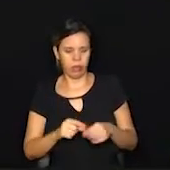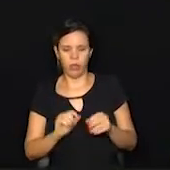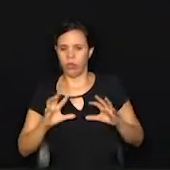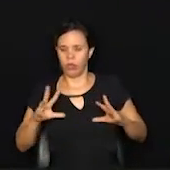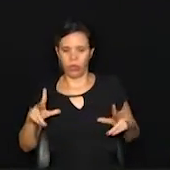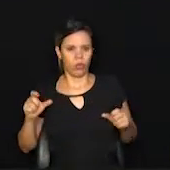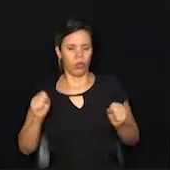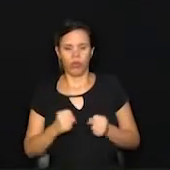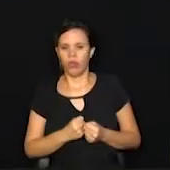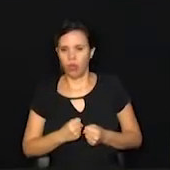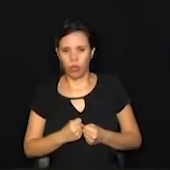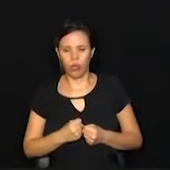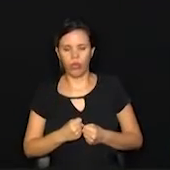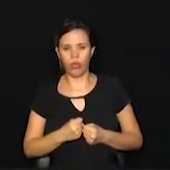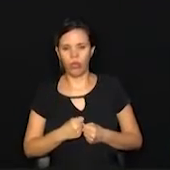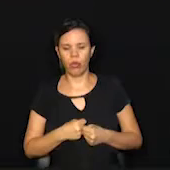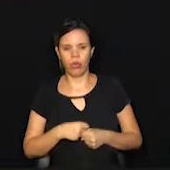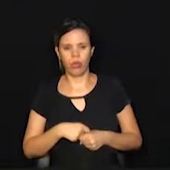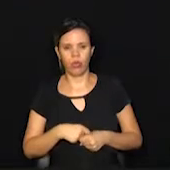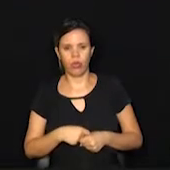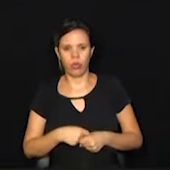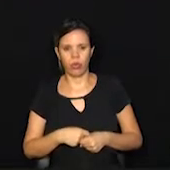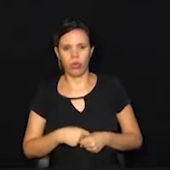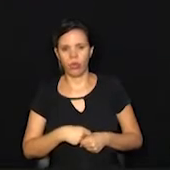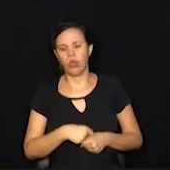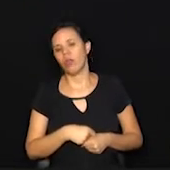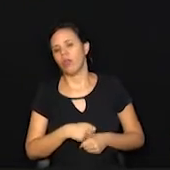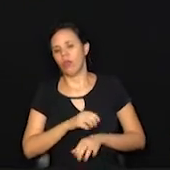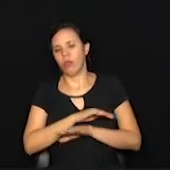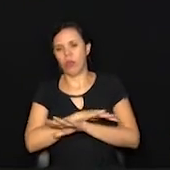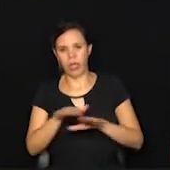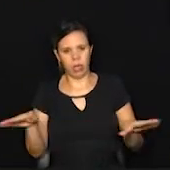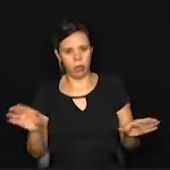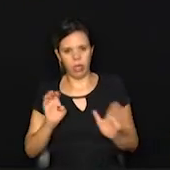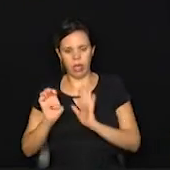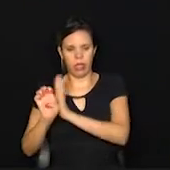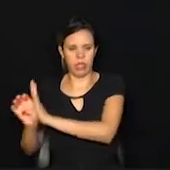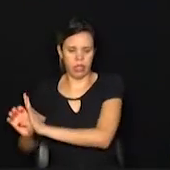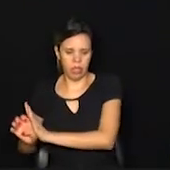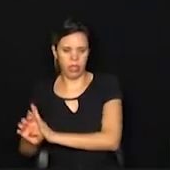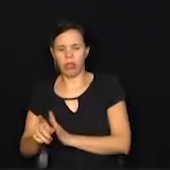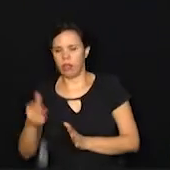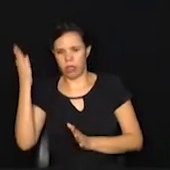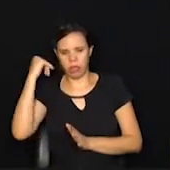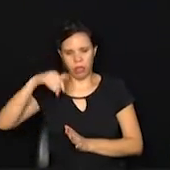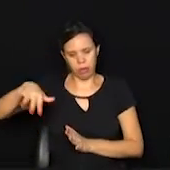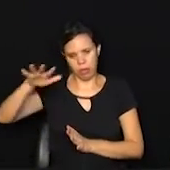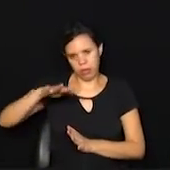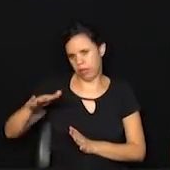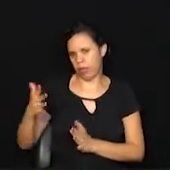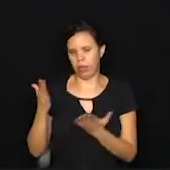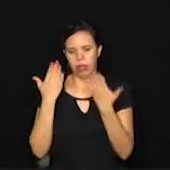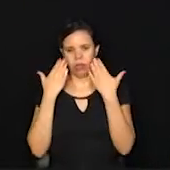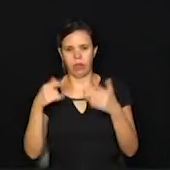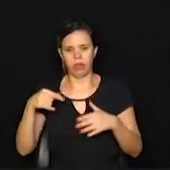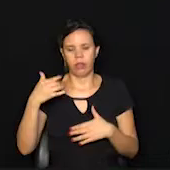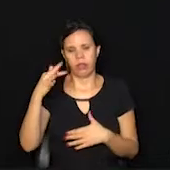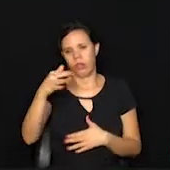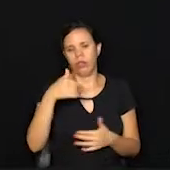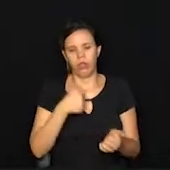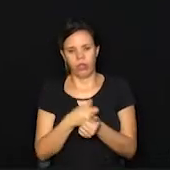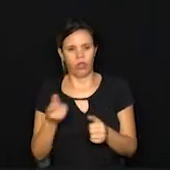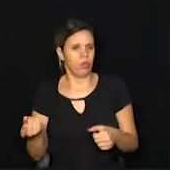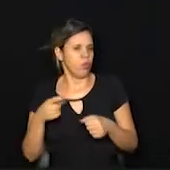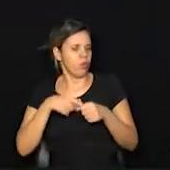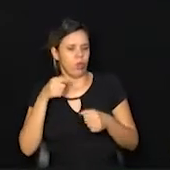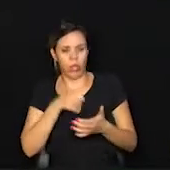de tudo para cortar a cabeça da esquerda porque eles sabiam que ali na frente ia ter uma